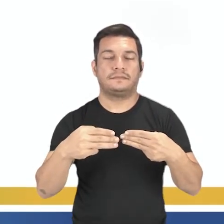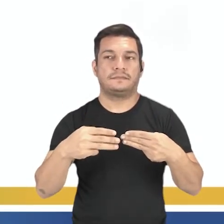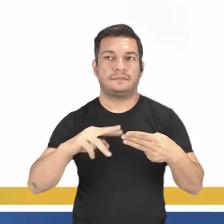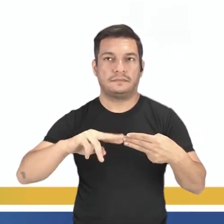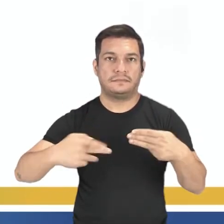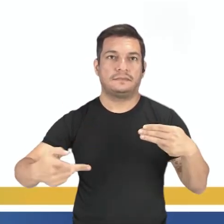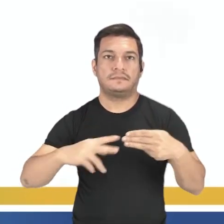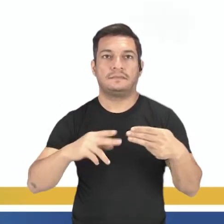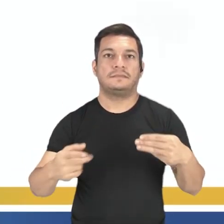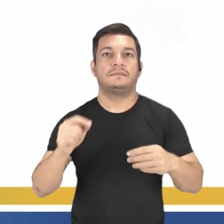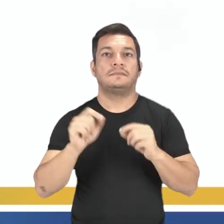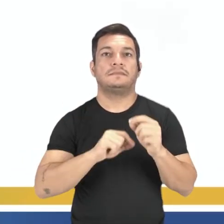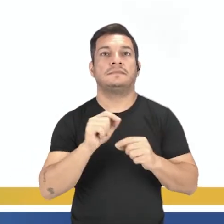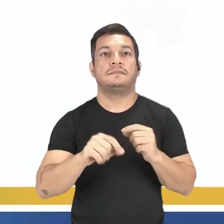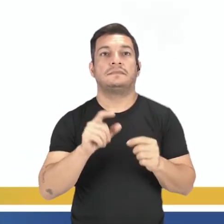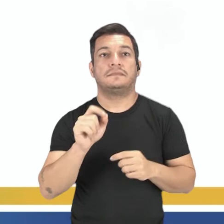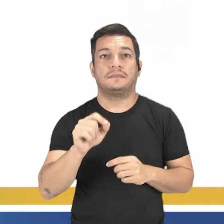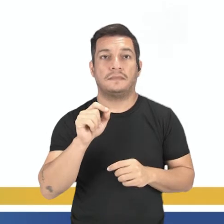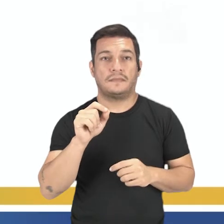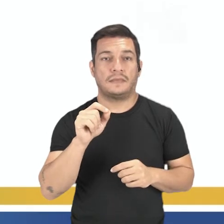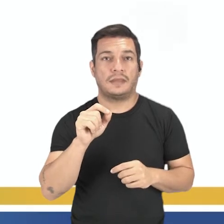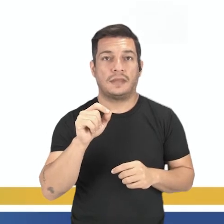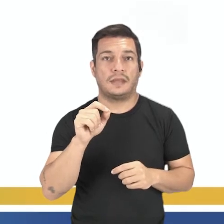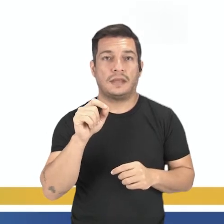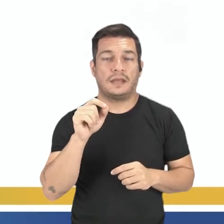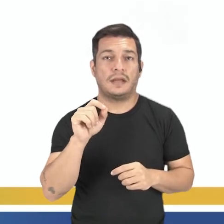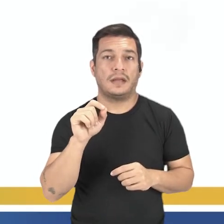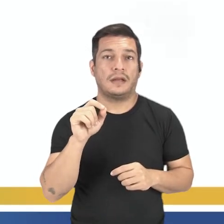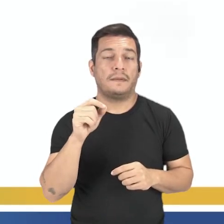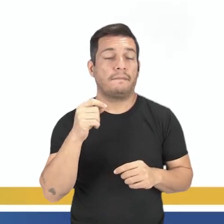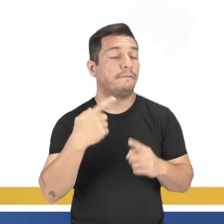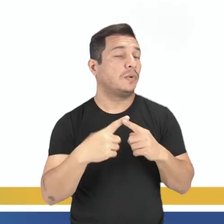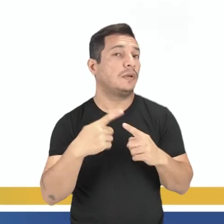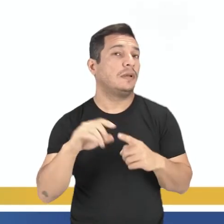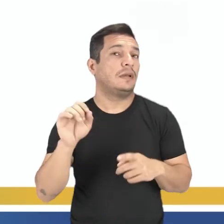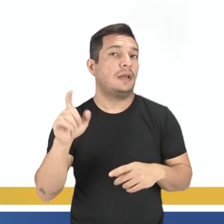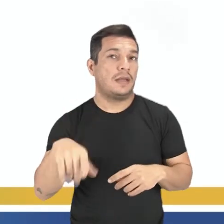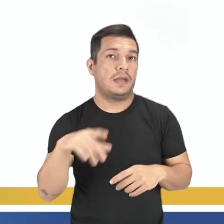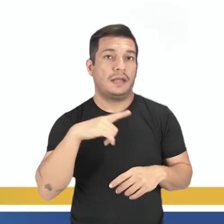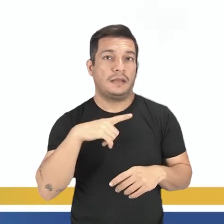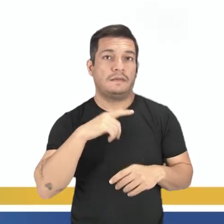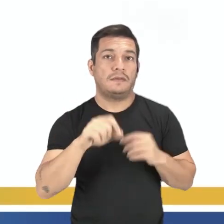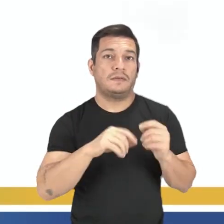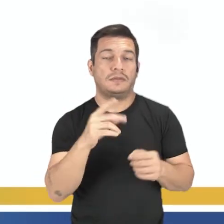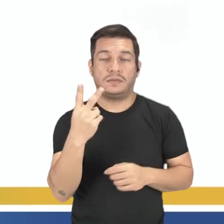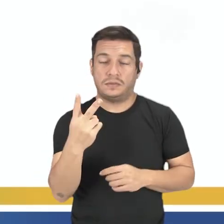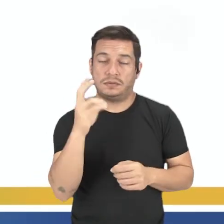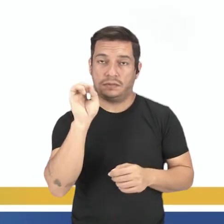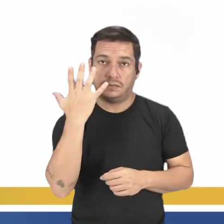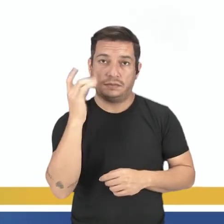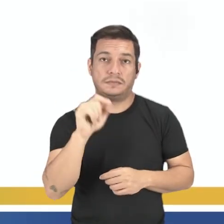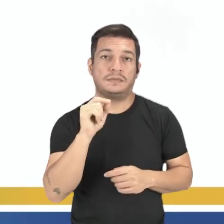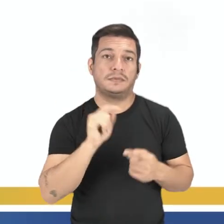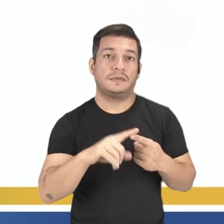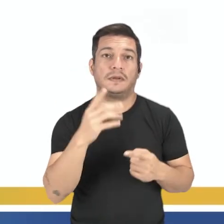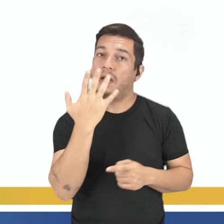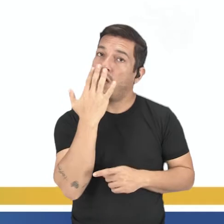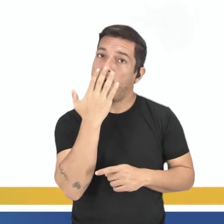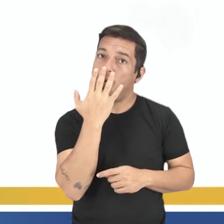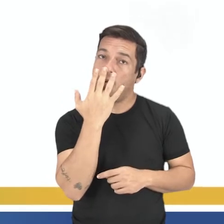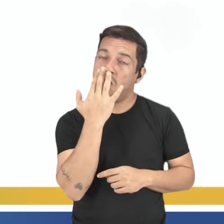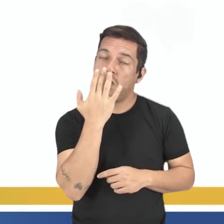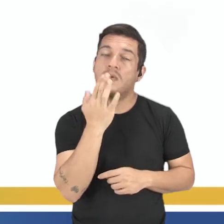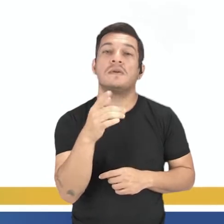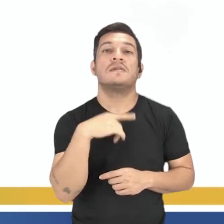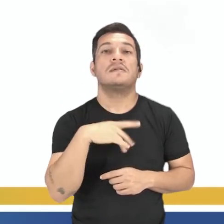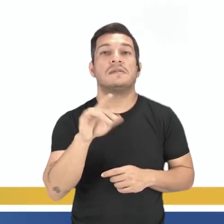de segregação dos fatores justamente por isso, porque ele pegou e segregou dois fatores, o fator cor. Ele